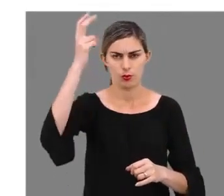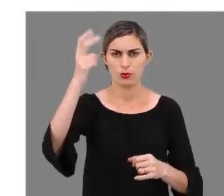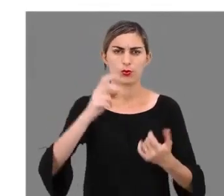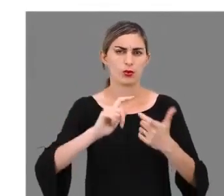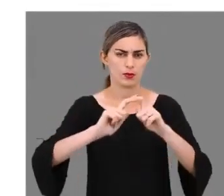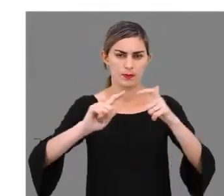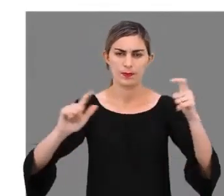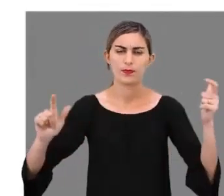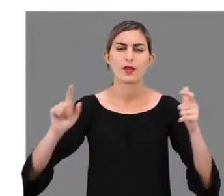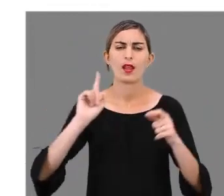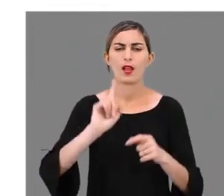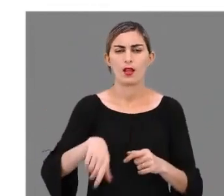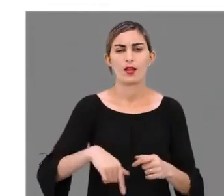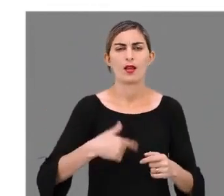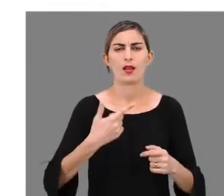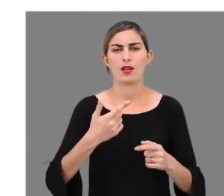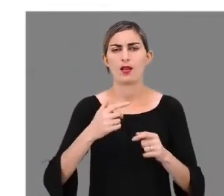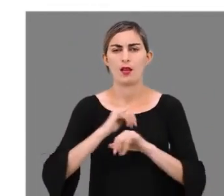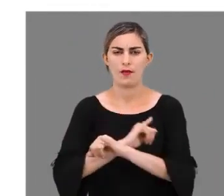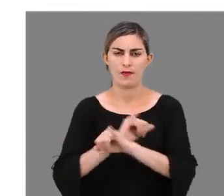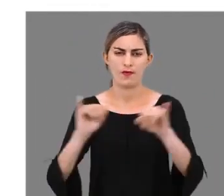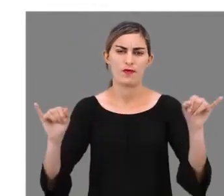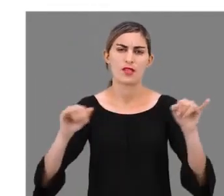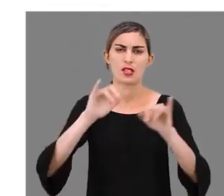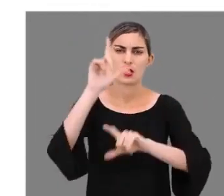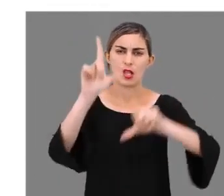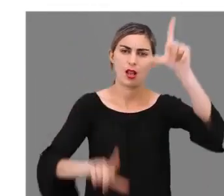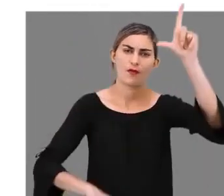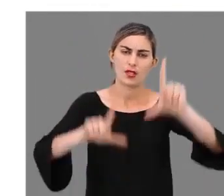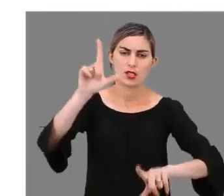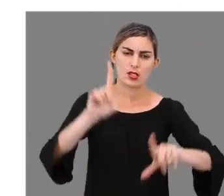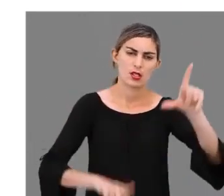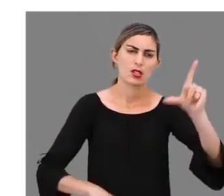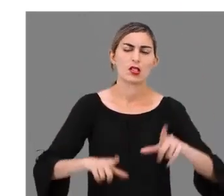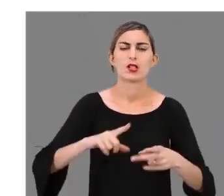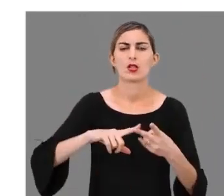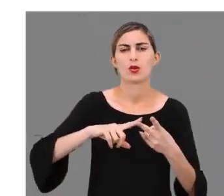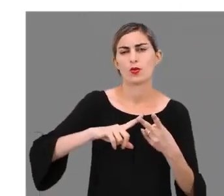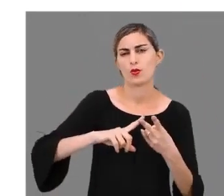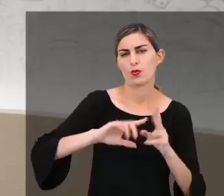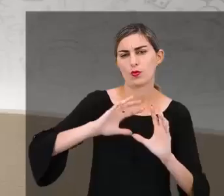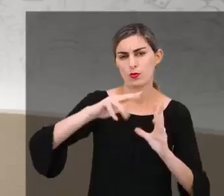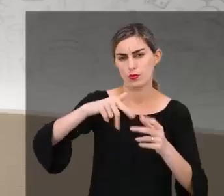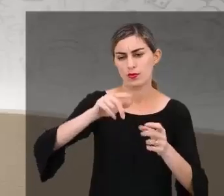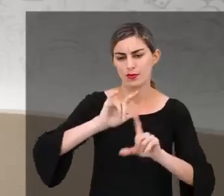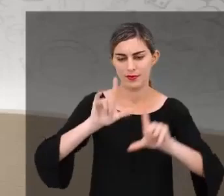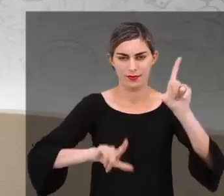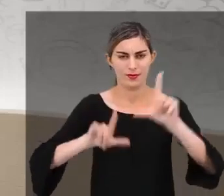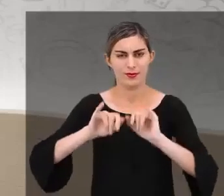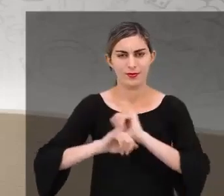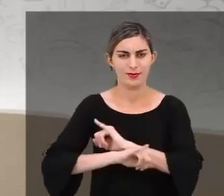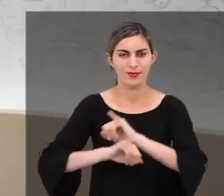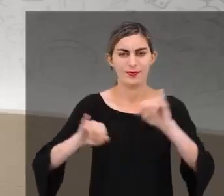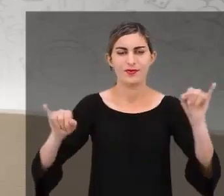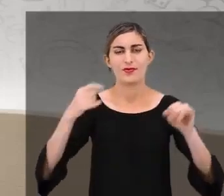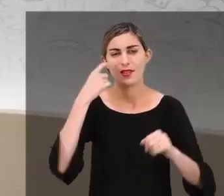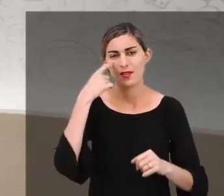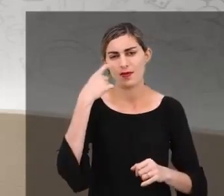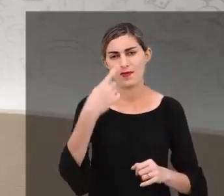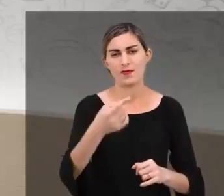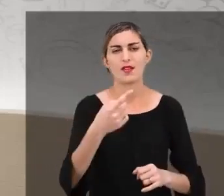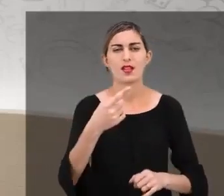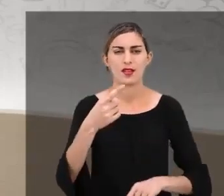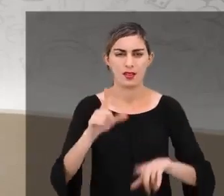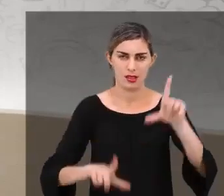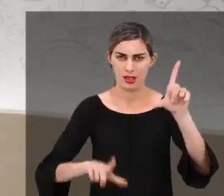é simultaneamente transmitida pelas mídias que se dirigem ao largo público, né? A gente vê isso muito, por exemplo,